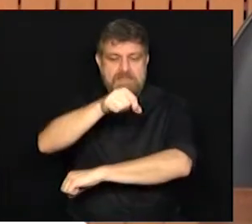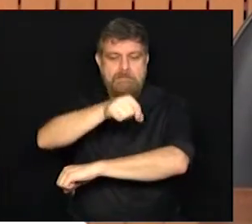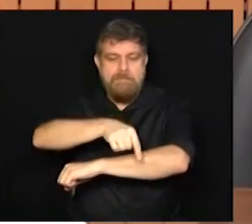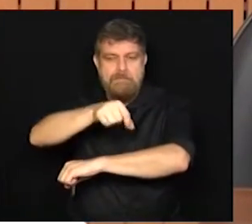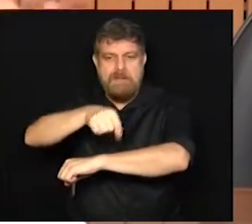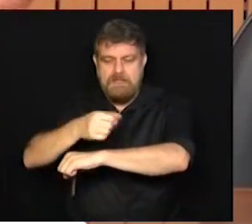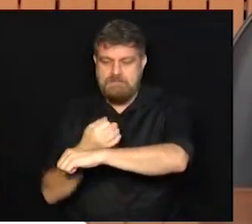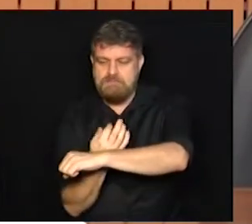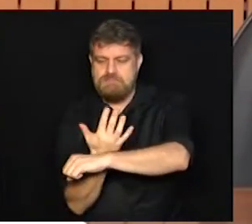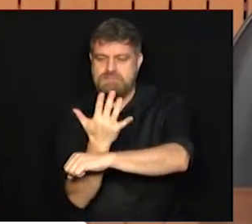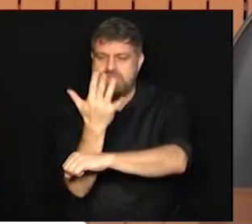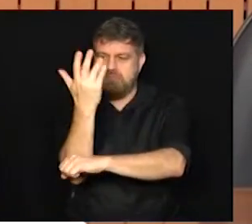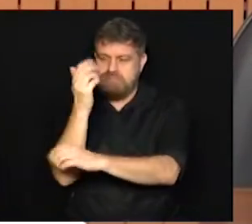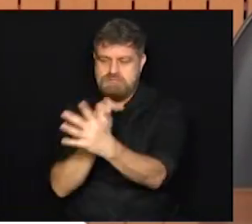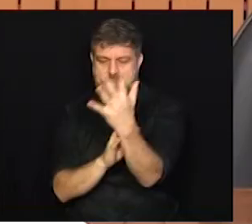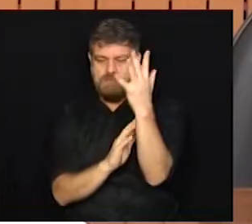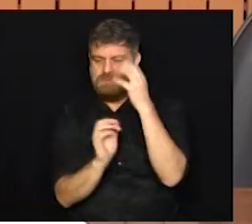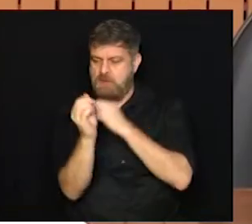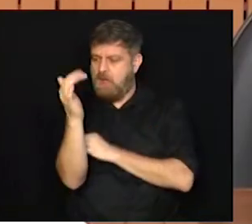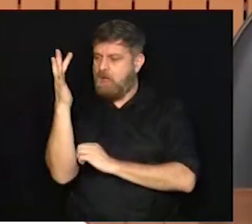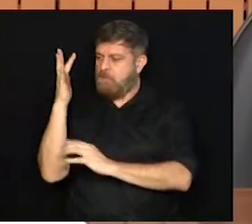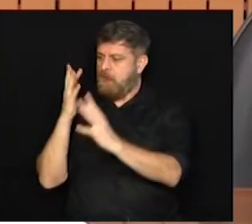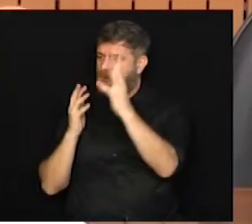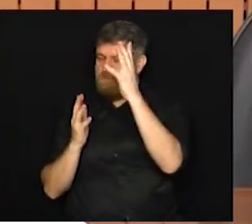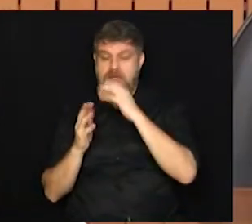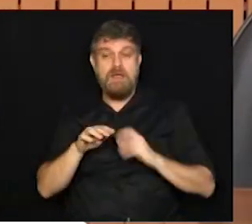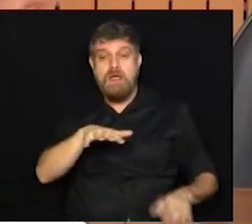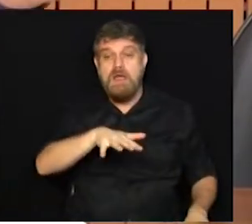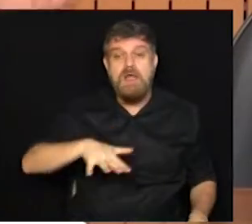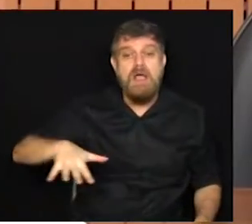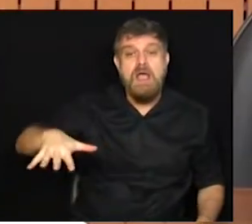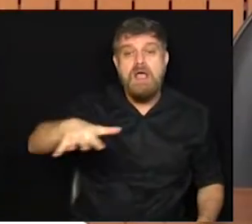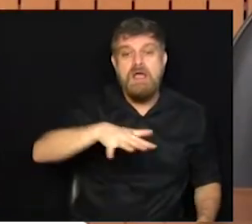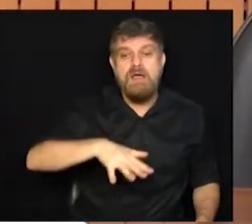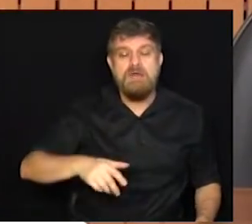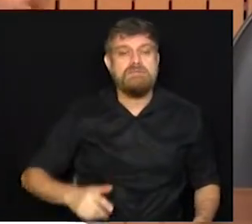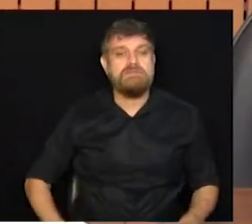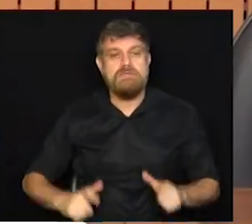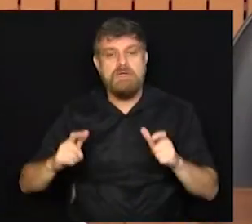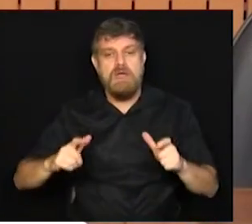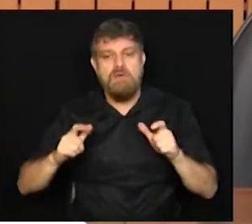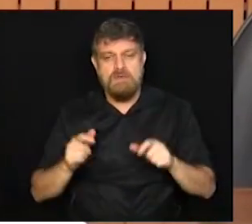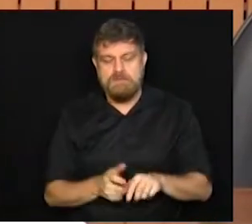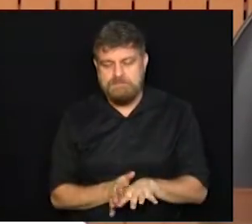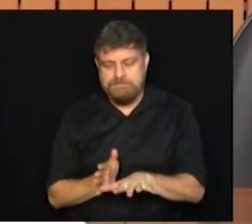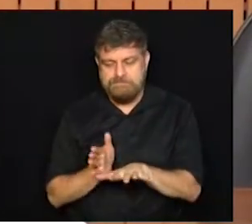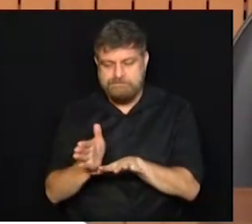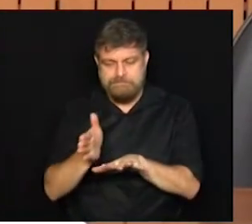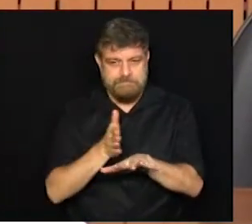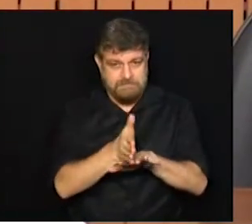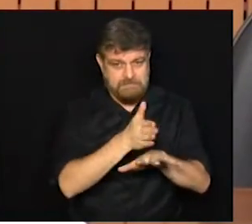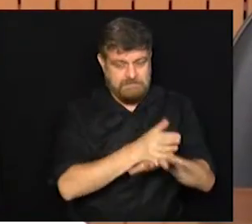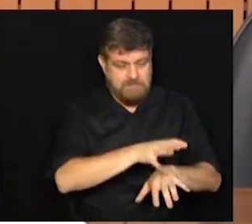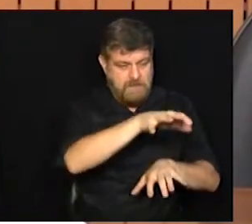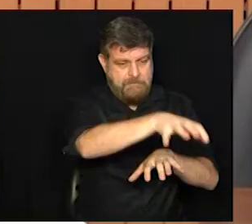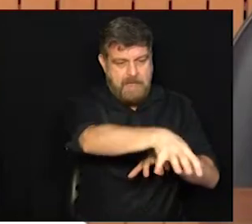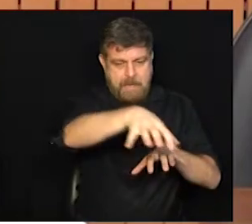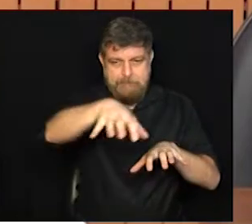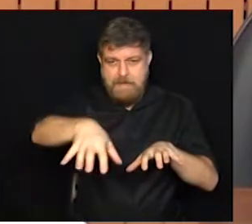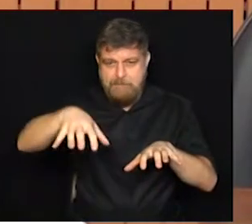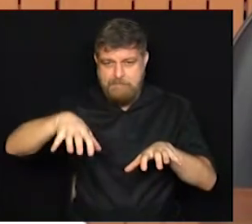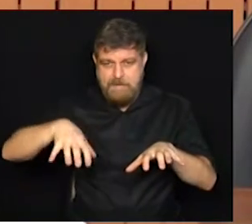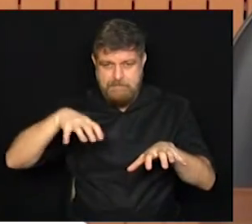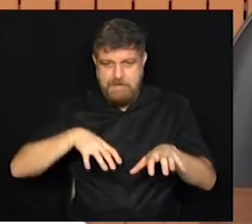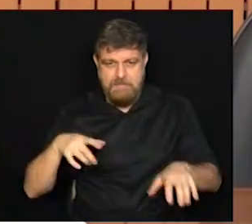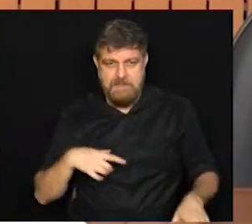prioridade para replantio dessas árvores seriam ao longo dos eixos e nas áreas de influência do